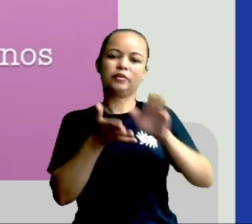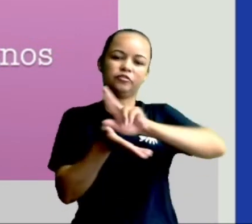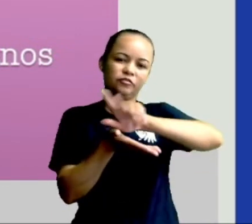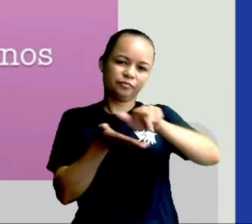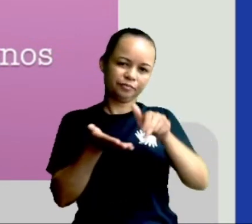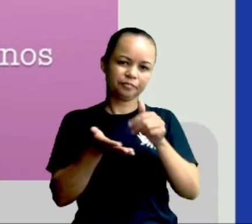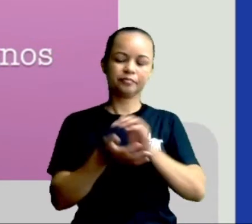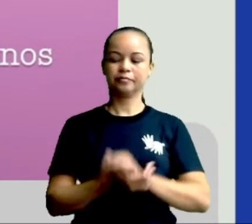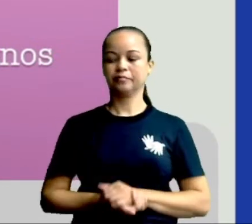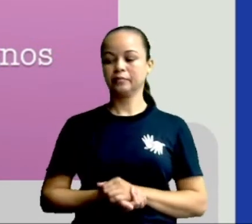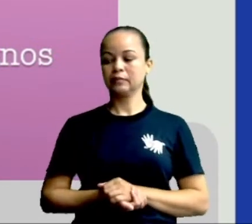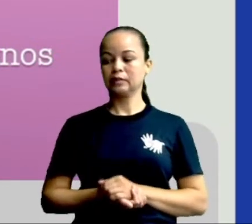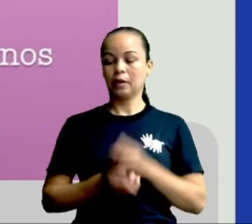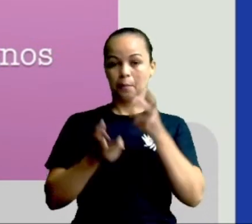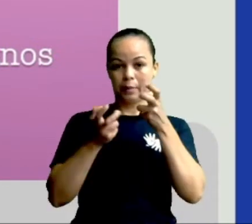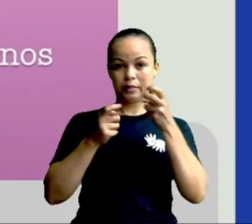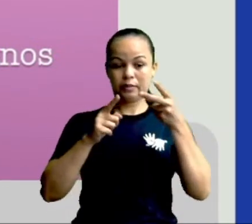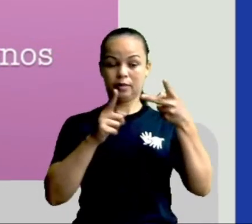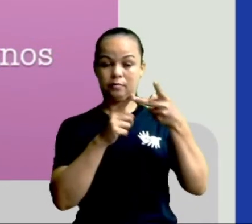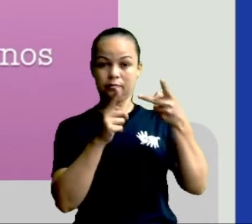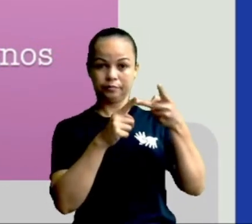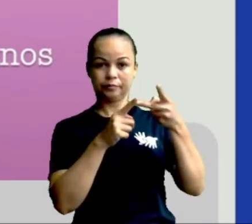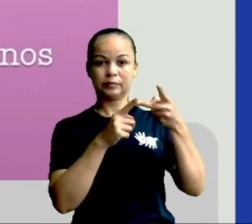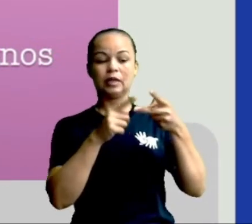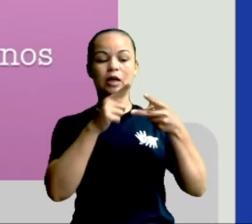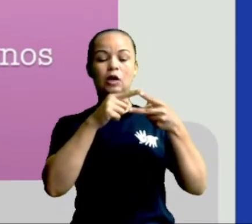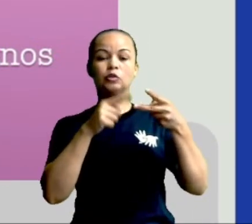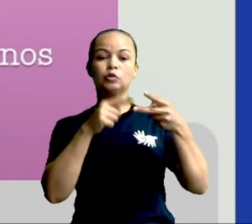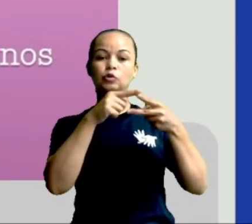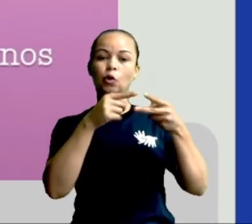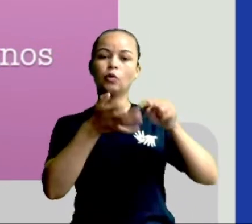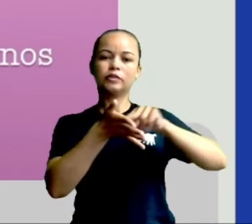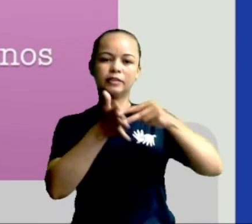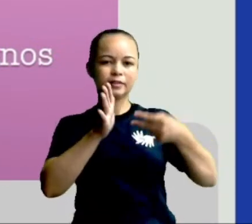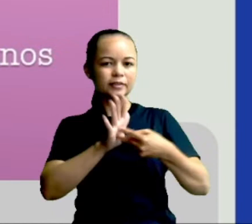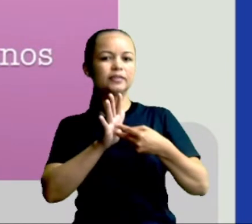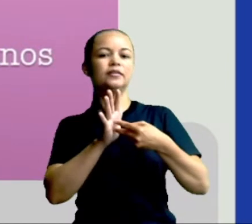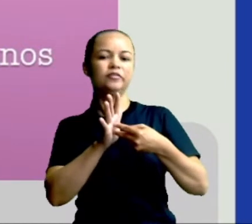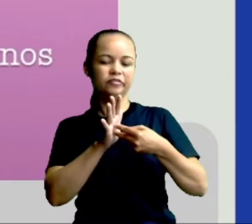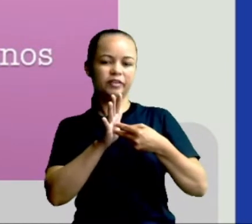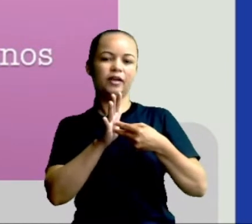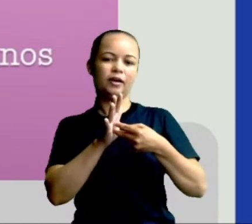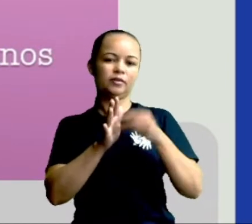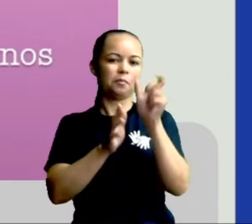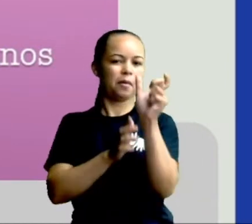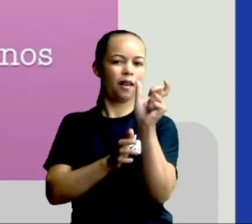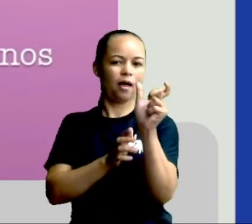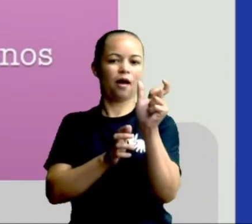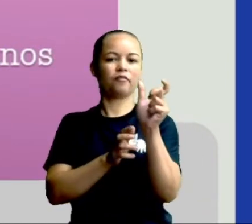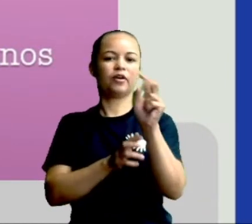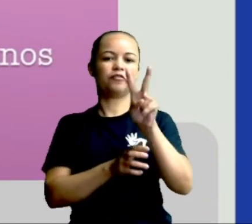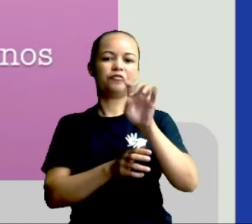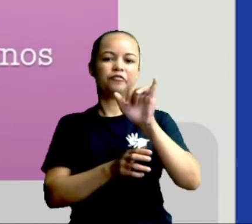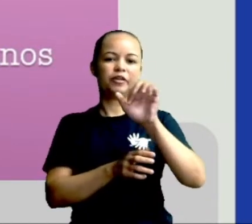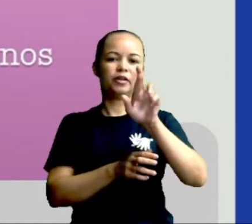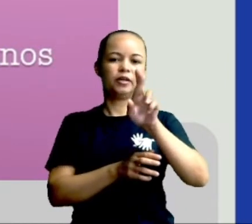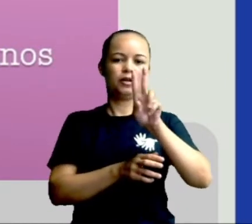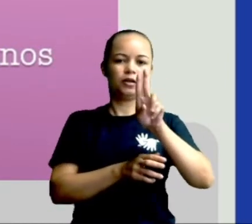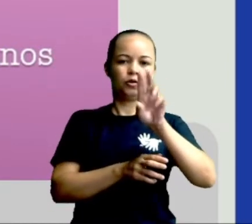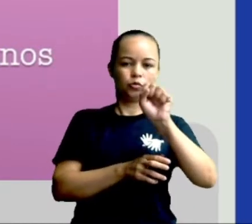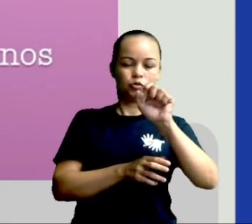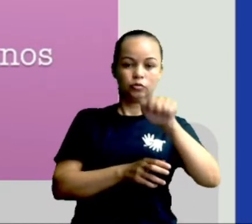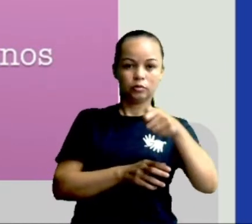tipos. Percebam que nesse verbete há os dois significados da palavra vírus. Então, é um texto que